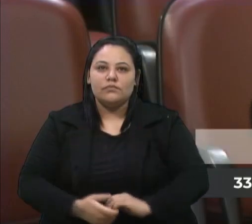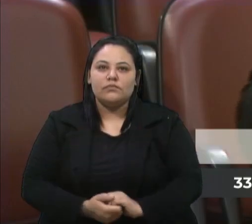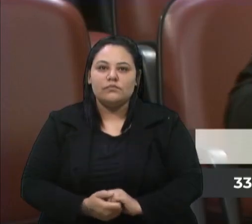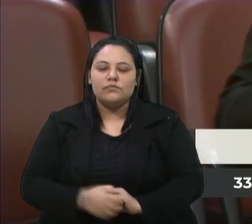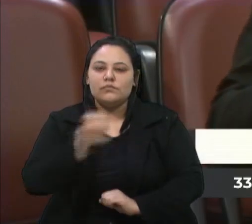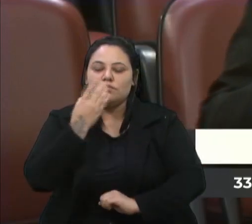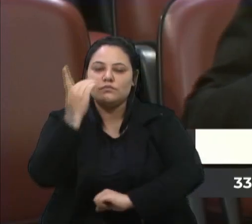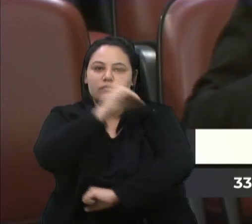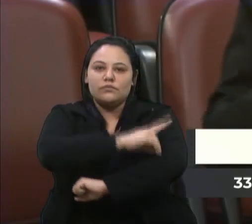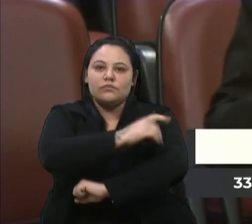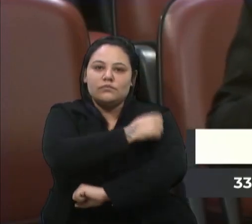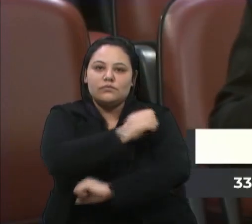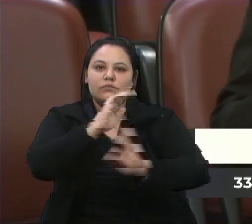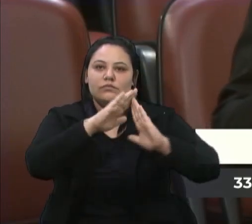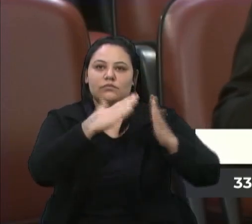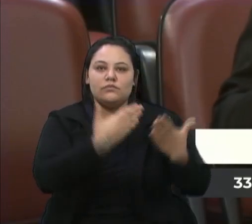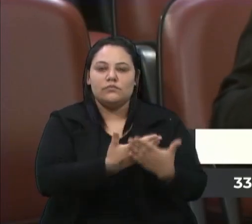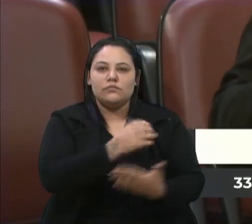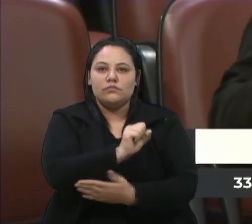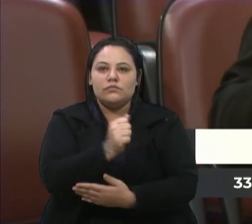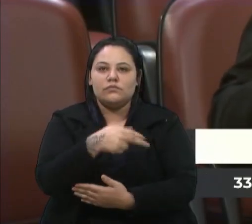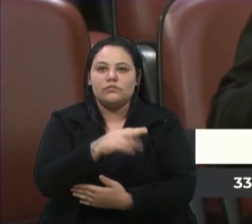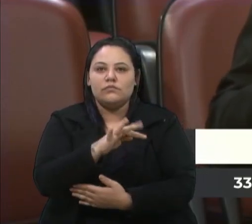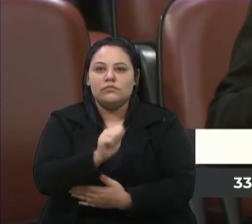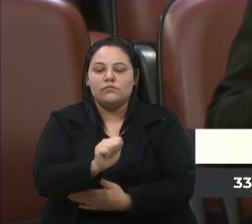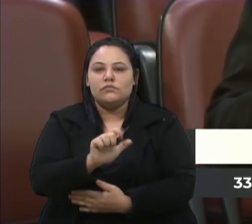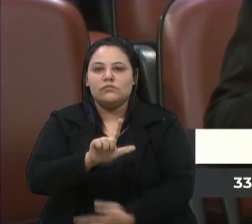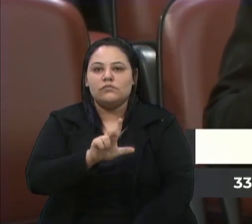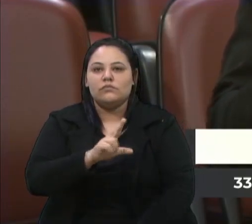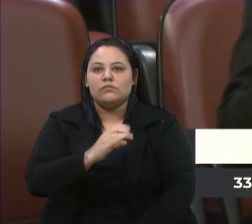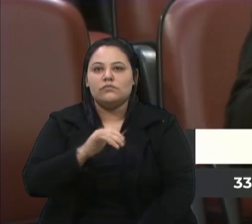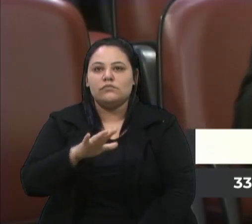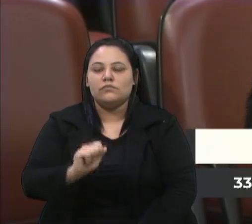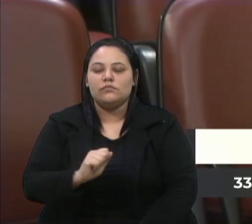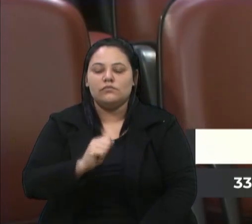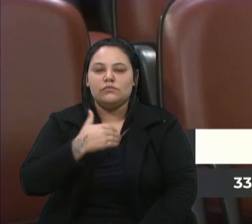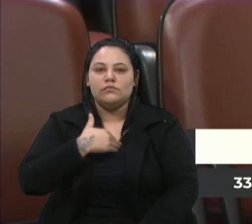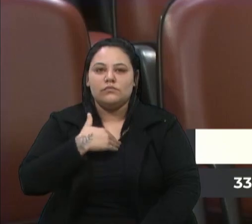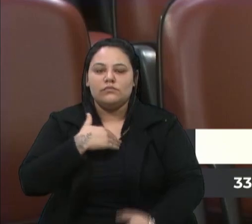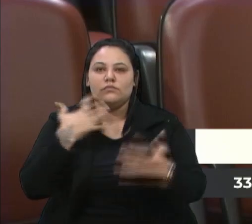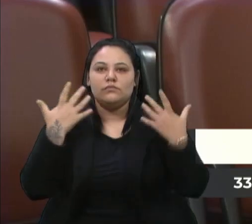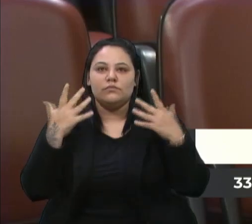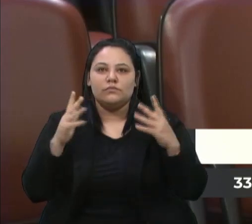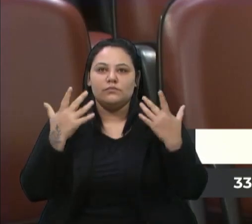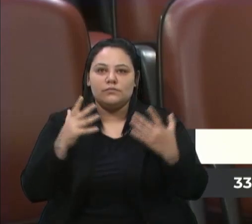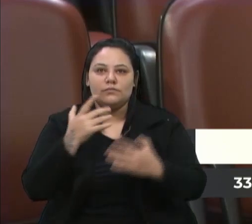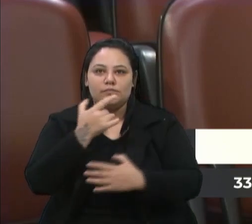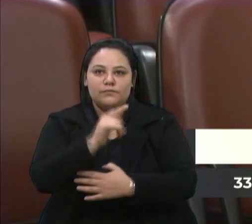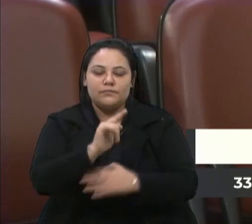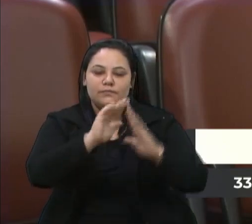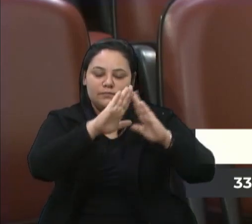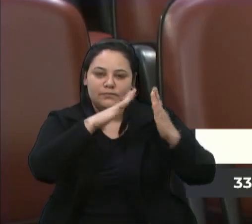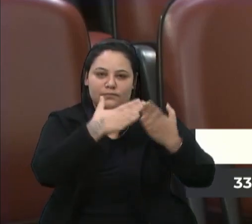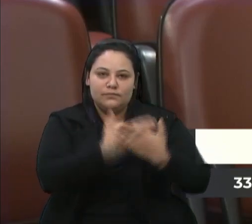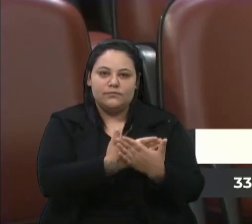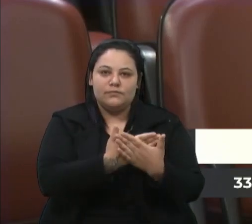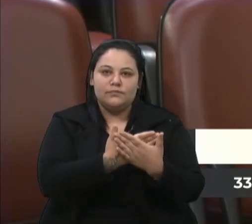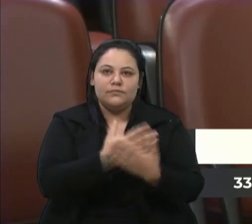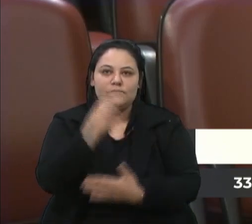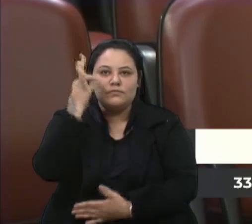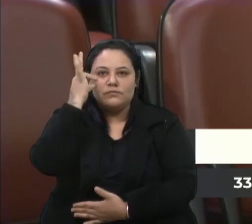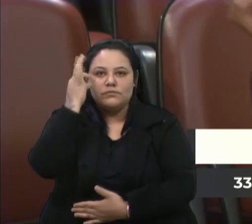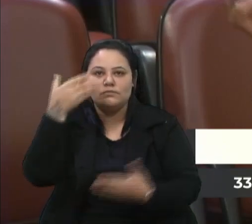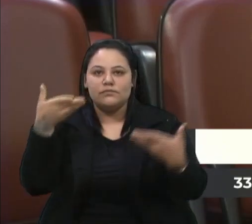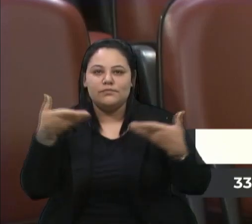aí da Escola Santa Lúcia. O meu voto de congratulação vai para a Escola de Santa Lúcia. Eu